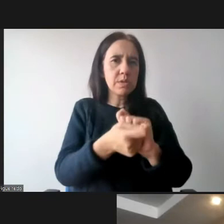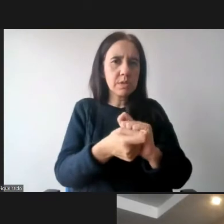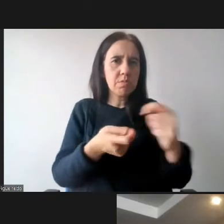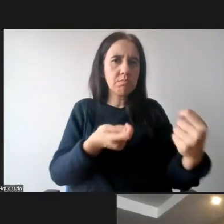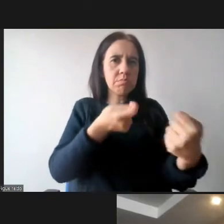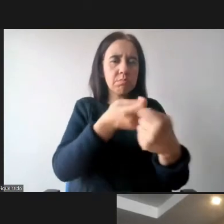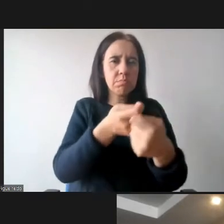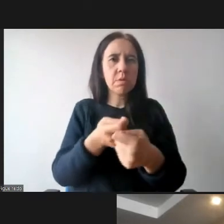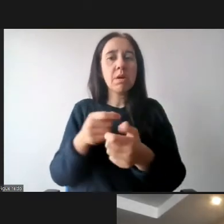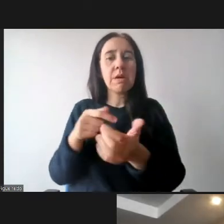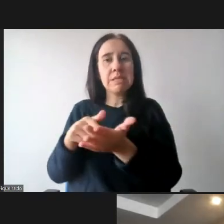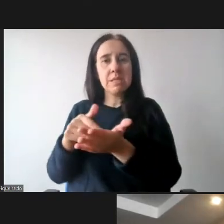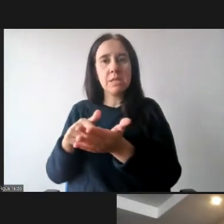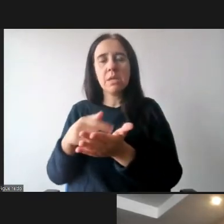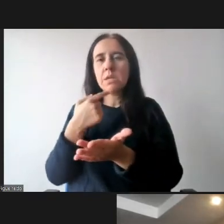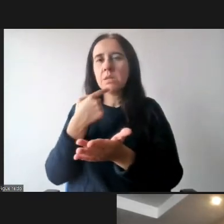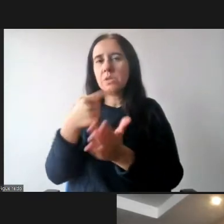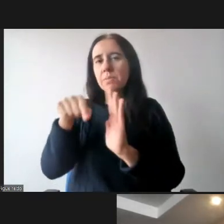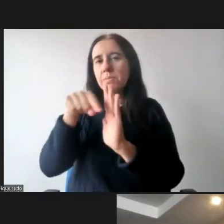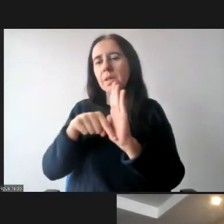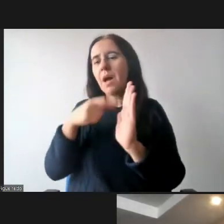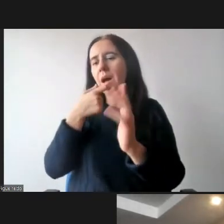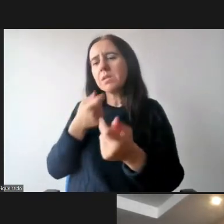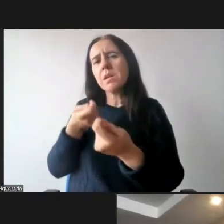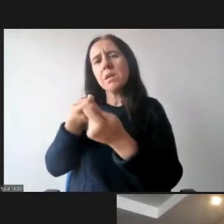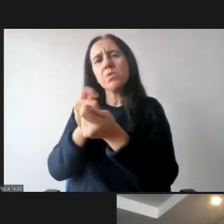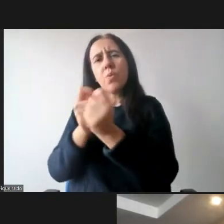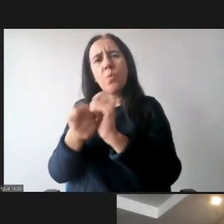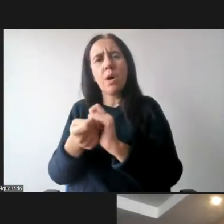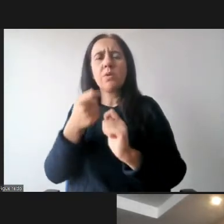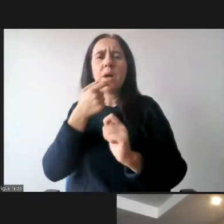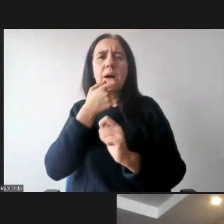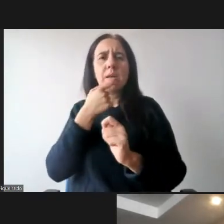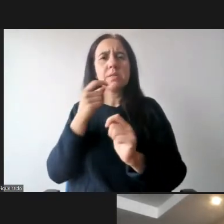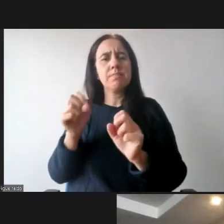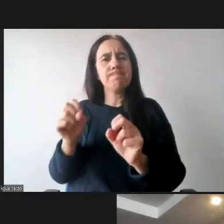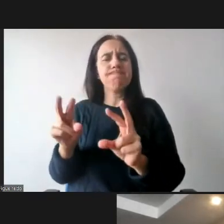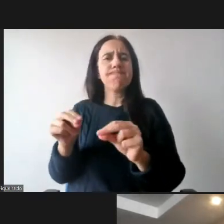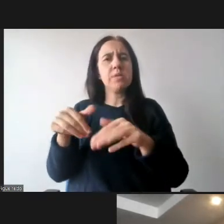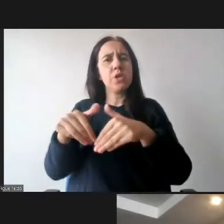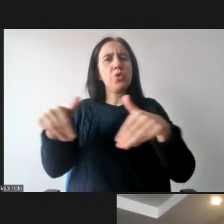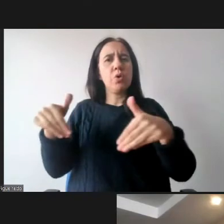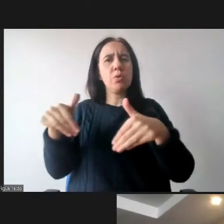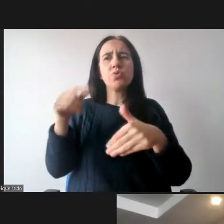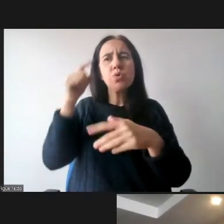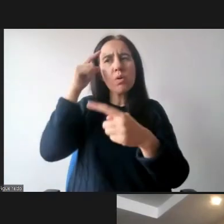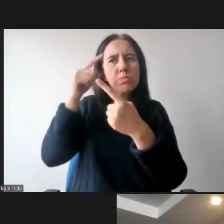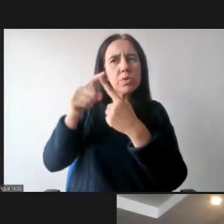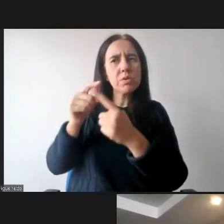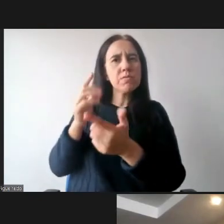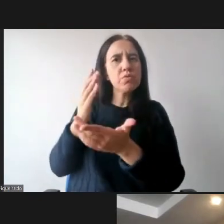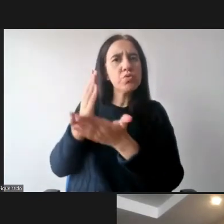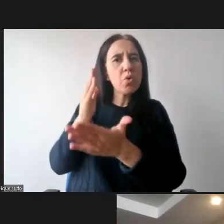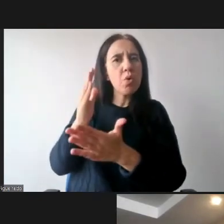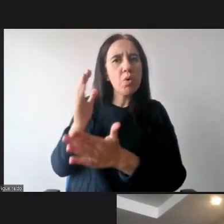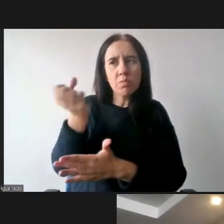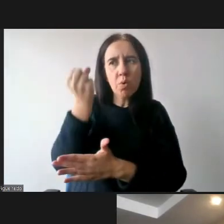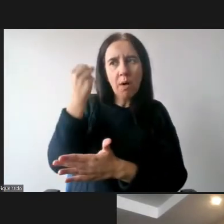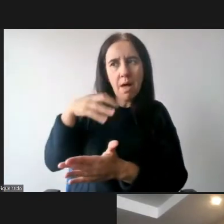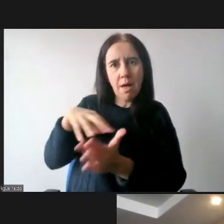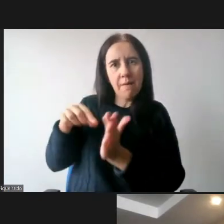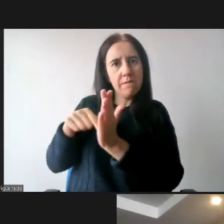medida utilizada deve ser adequada, ou seja, idónea, apta a atingir o fim ou os fins para os quais ela é